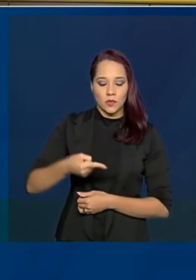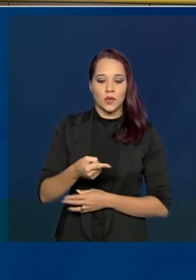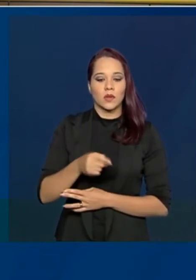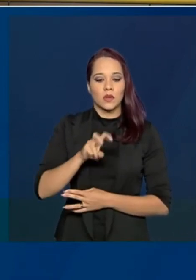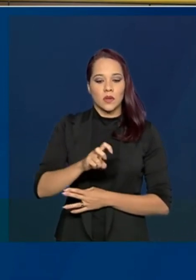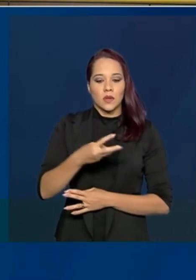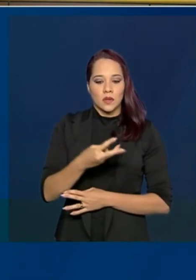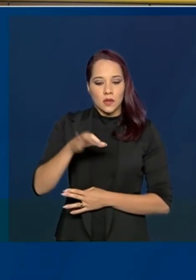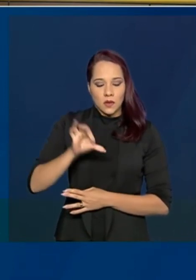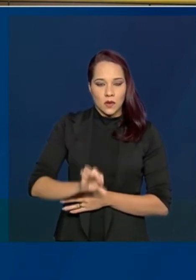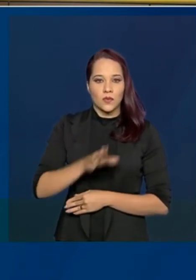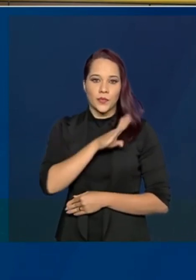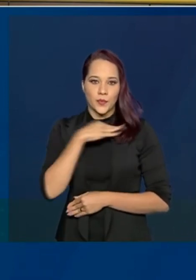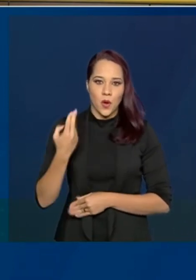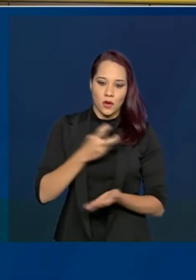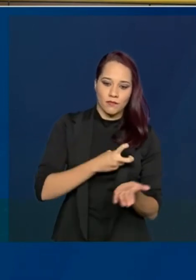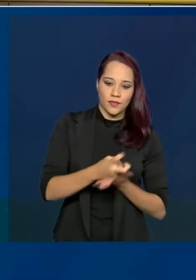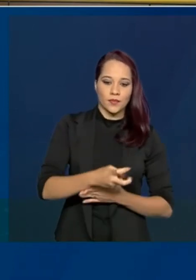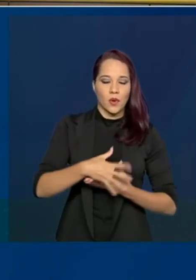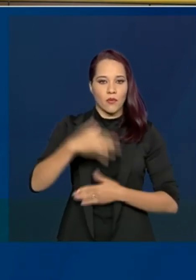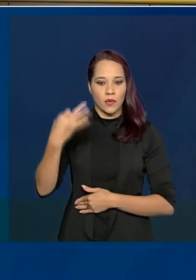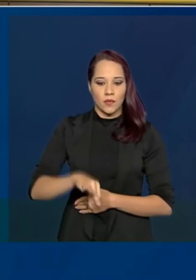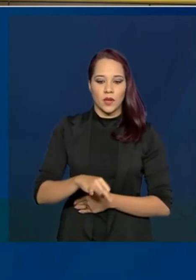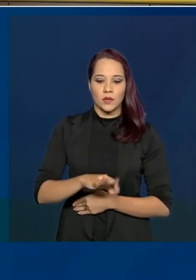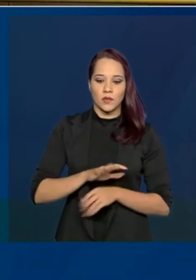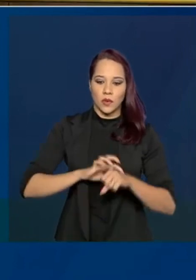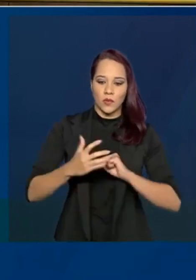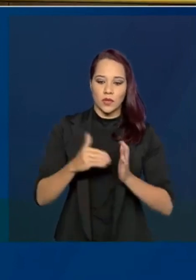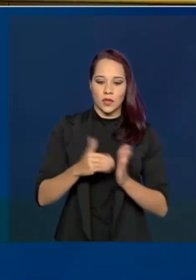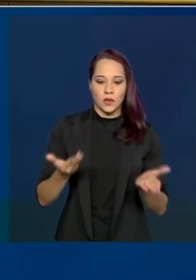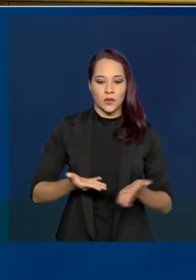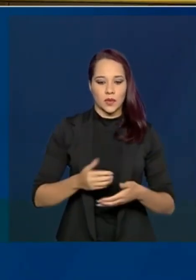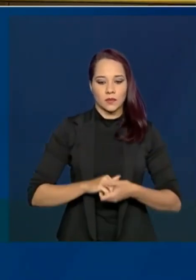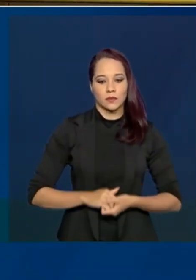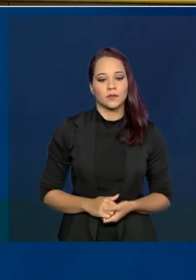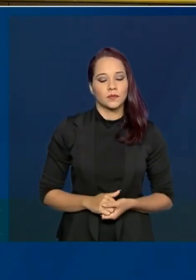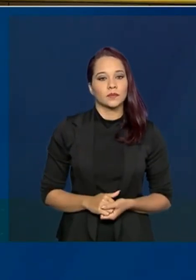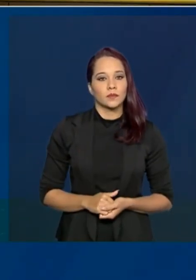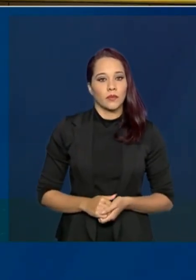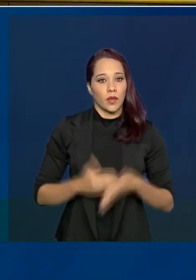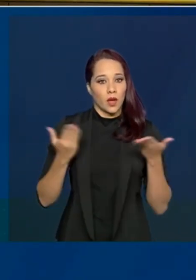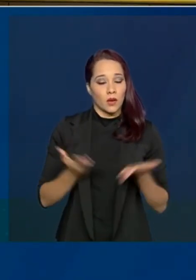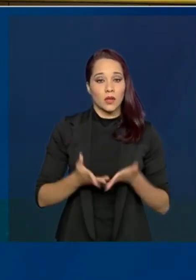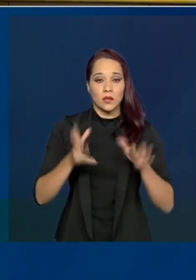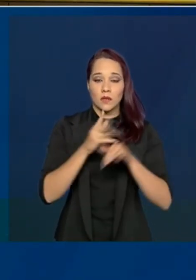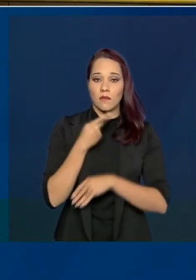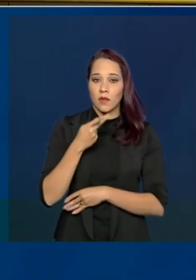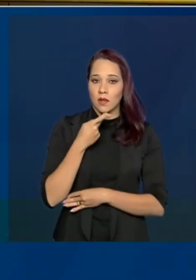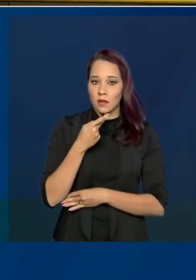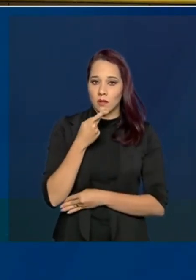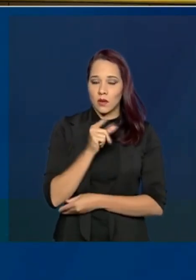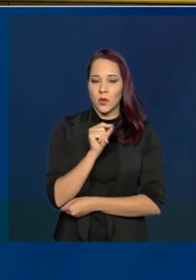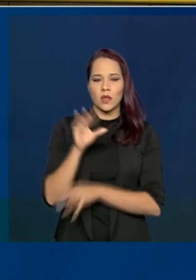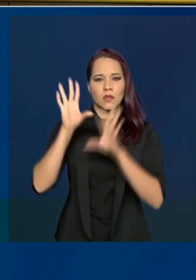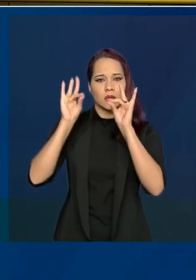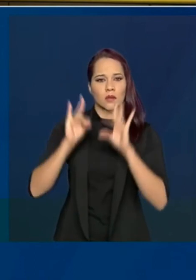óbitos confirmados por Covid até o momento. Próximo. Agora nós vamos